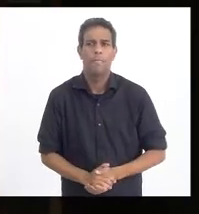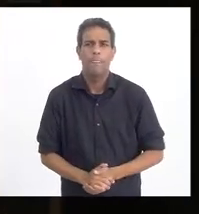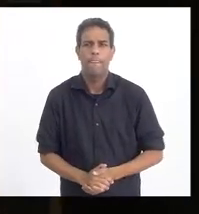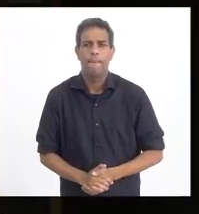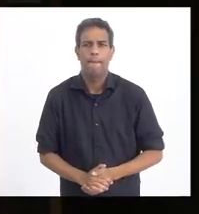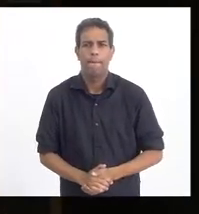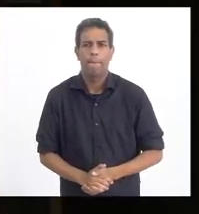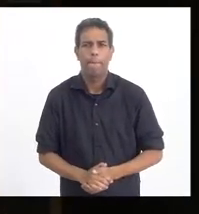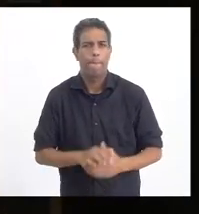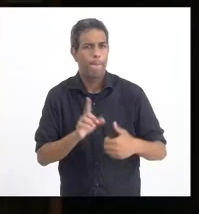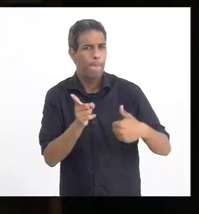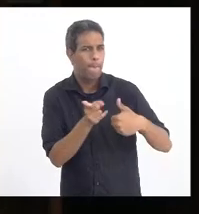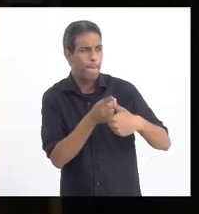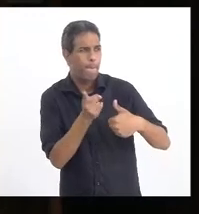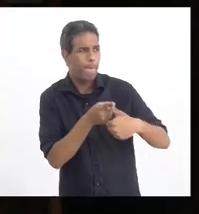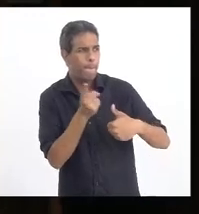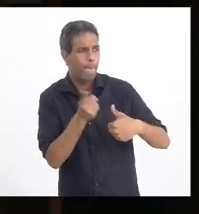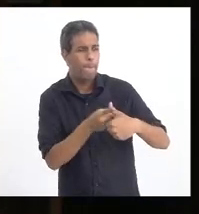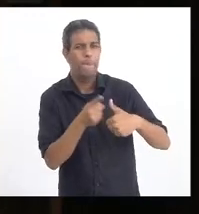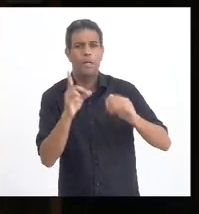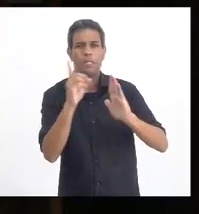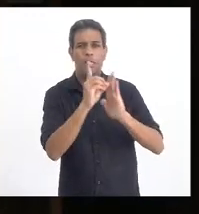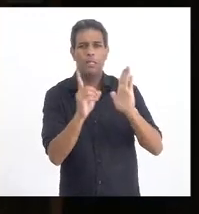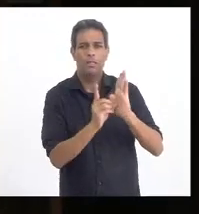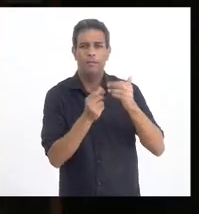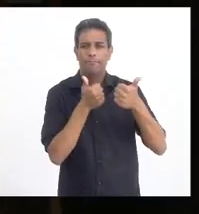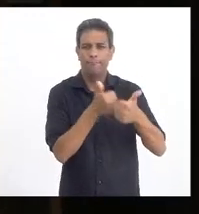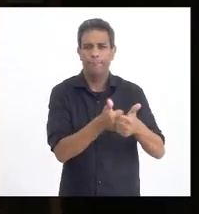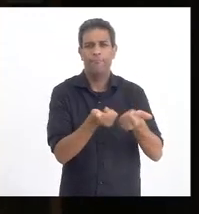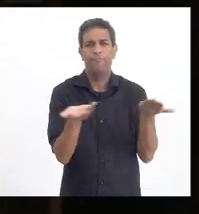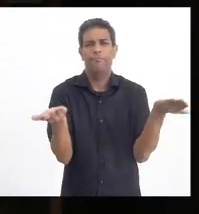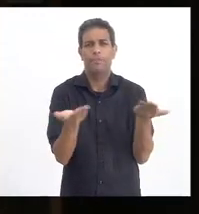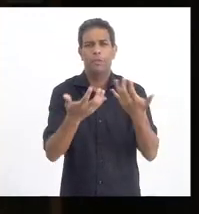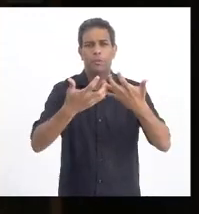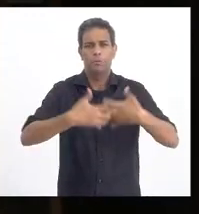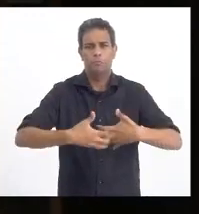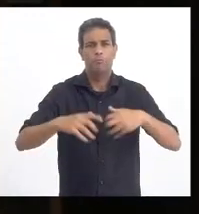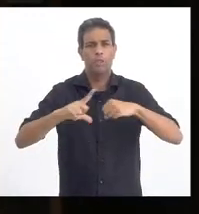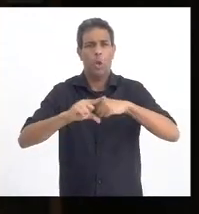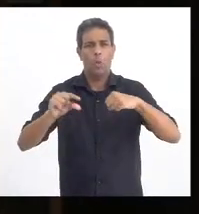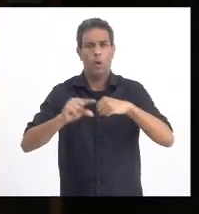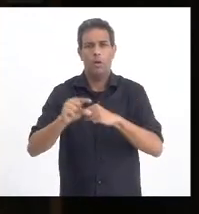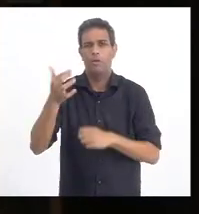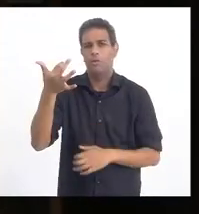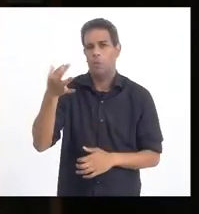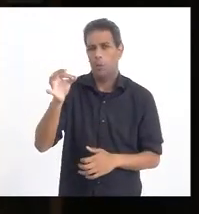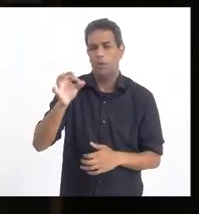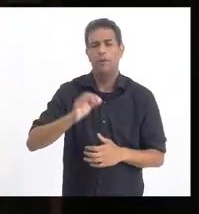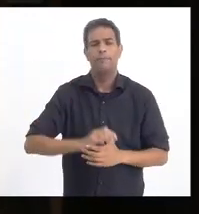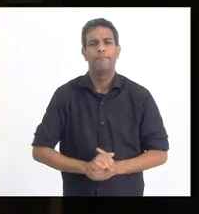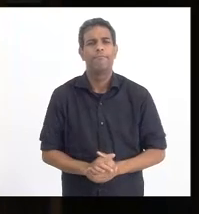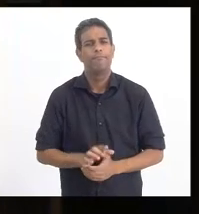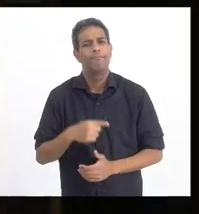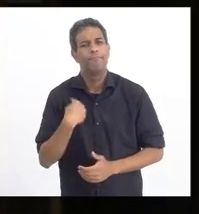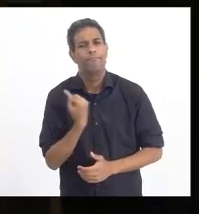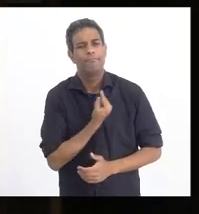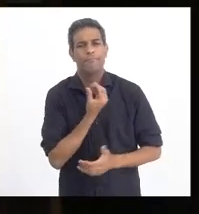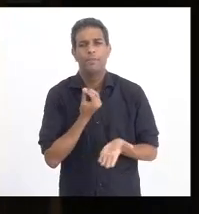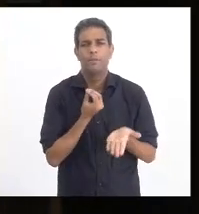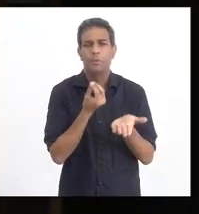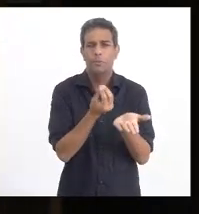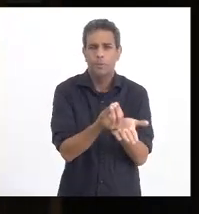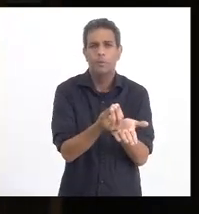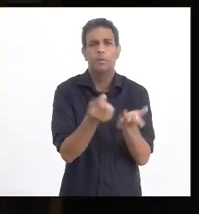é o primeiro artigo que é regulado por Decreto que nós fizemos aqui no artigo 10 só nós estamos criando a